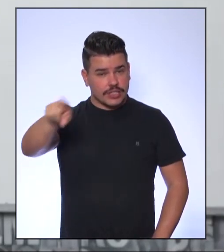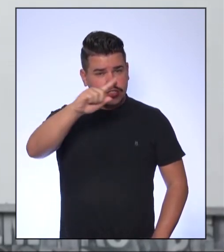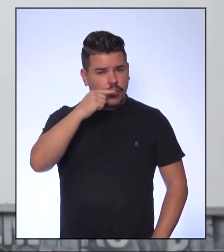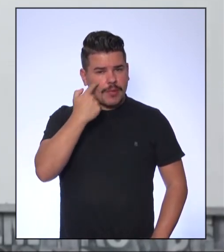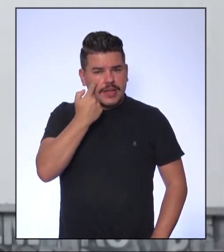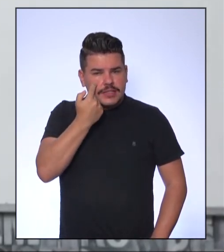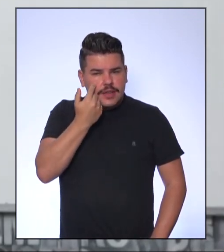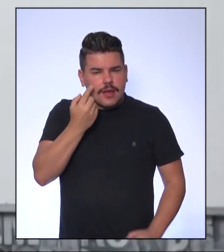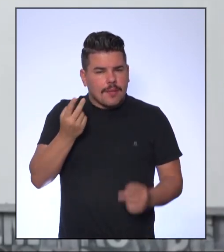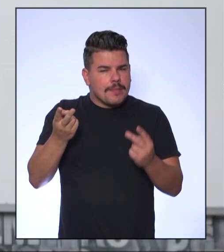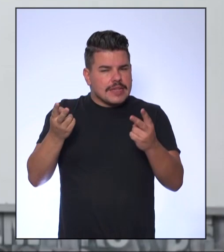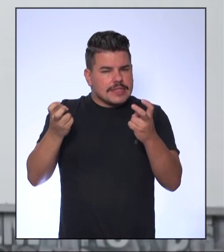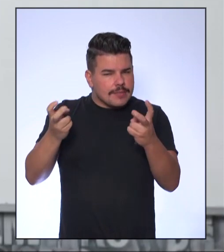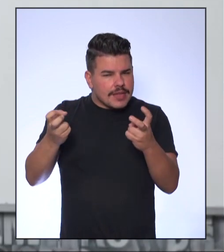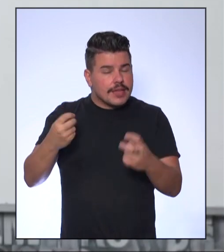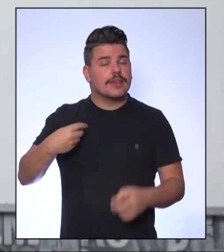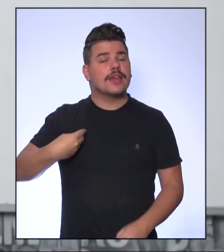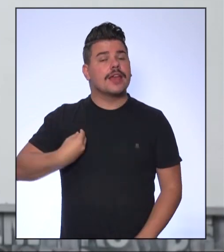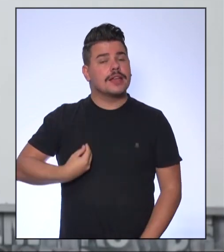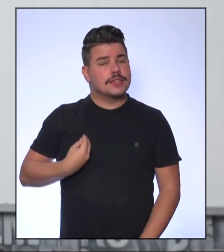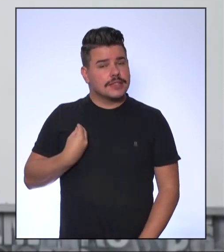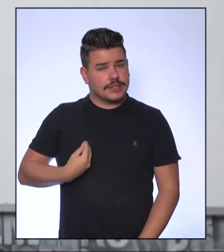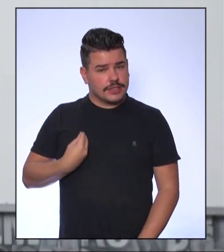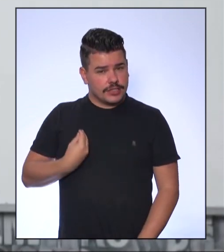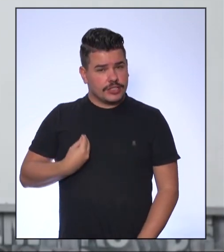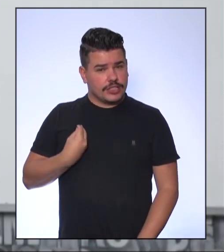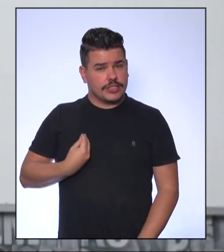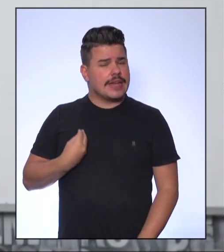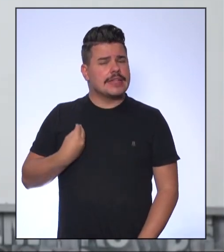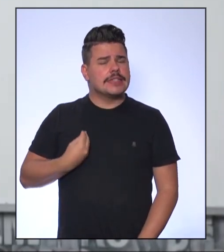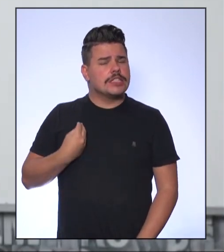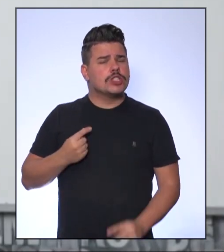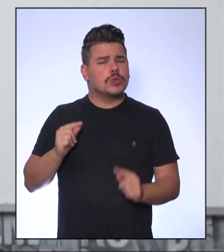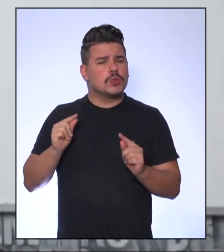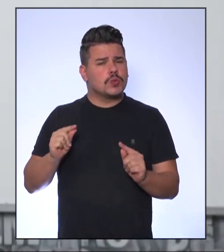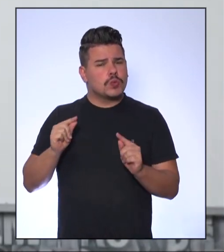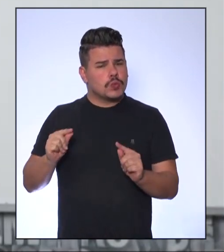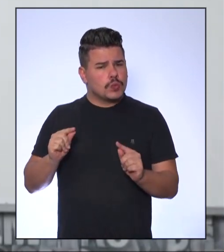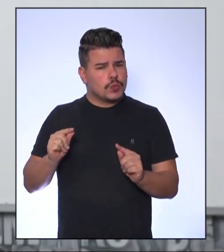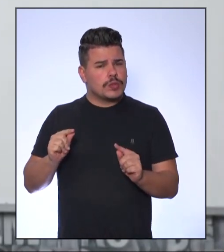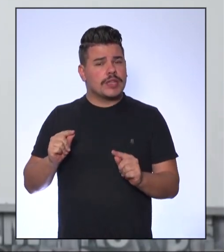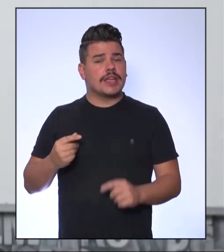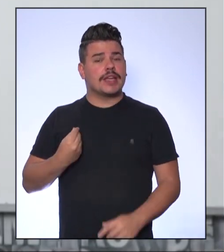que existe aqui o